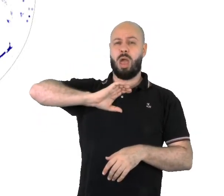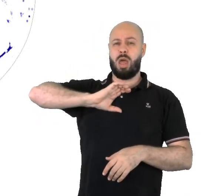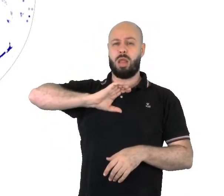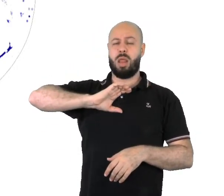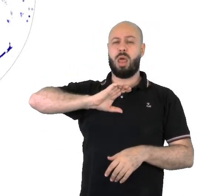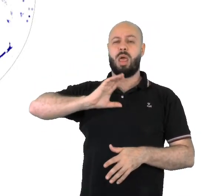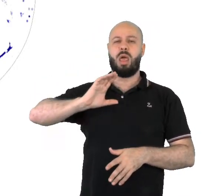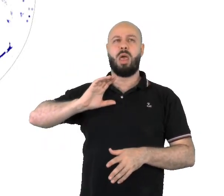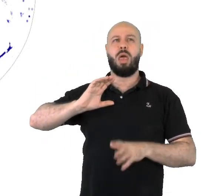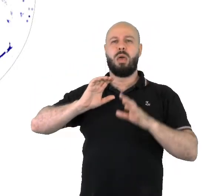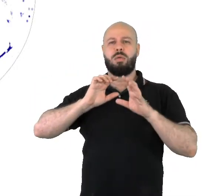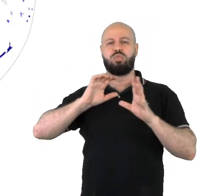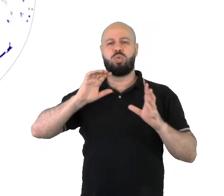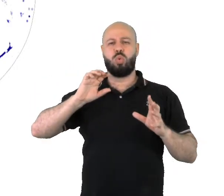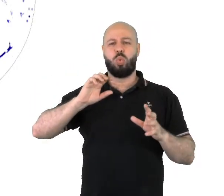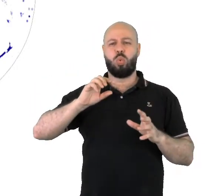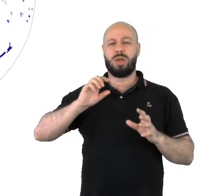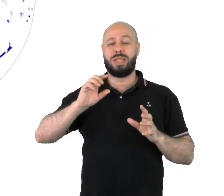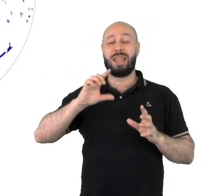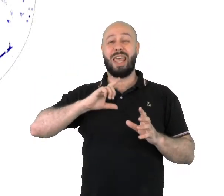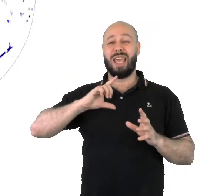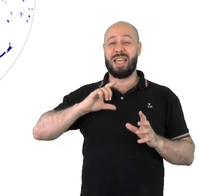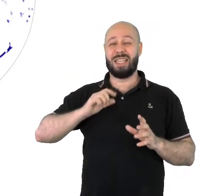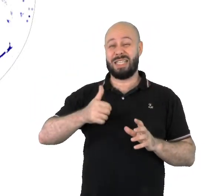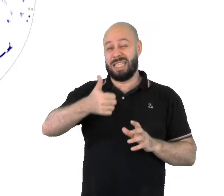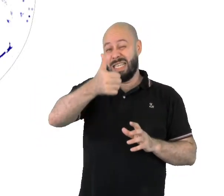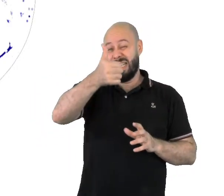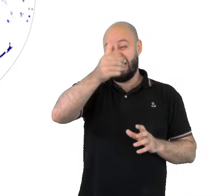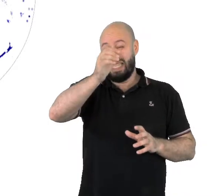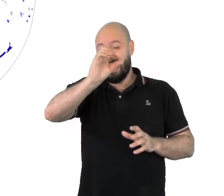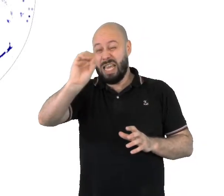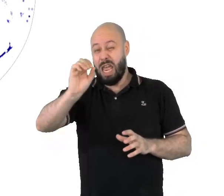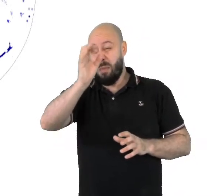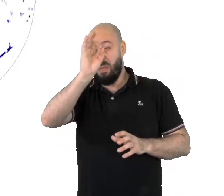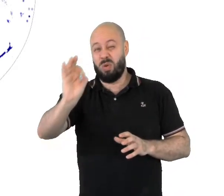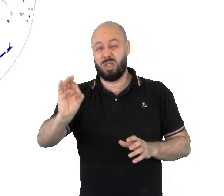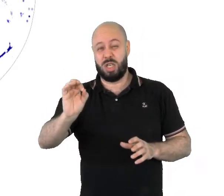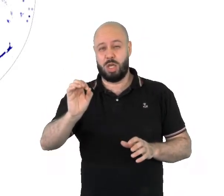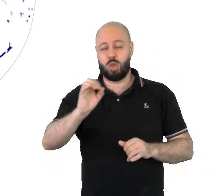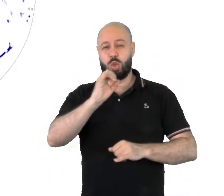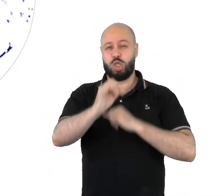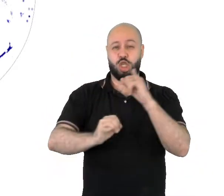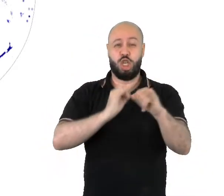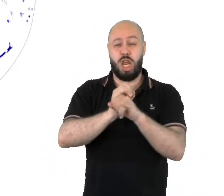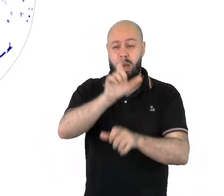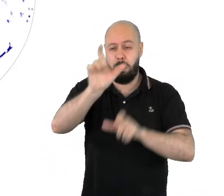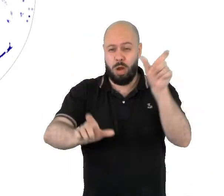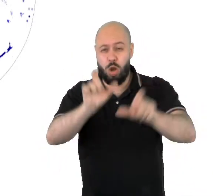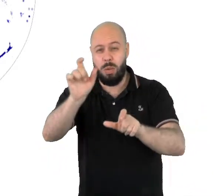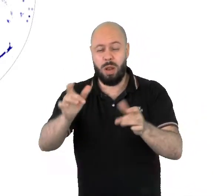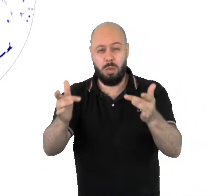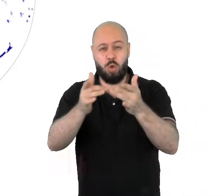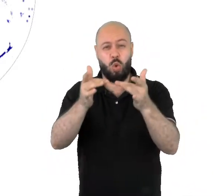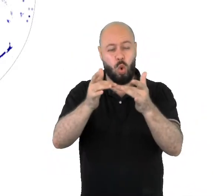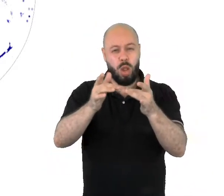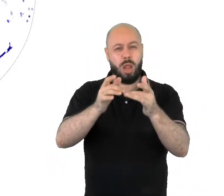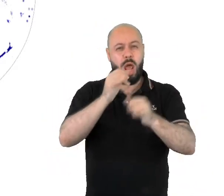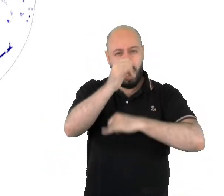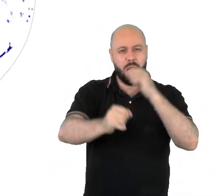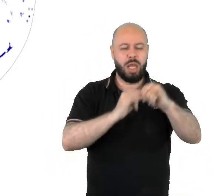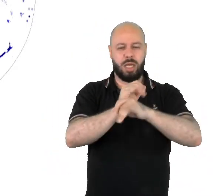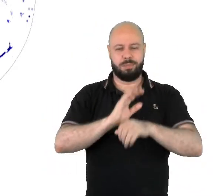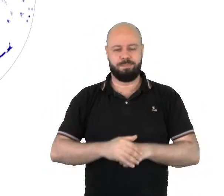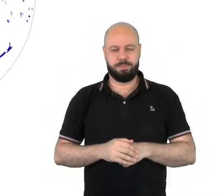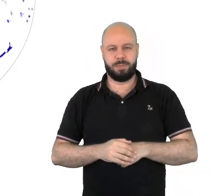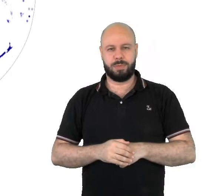Alasca. Eles têm 100% de acesso à internet. Vamos lá no Brasil? Olha só o Brasil,